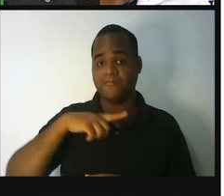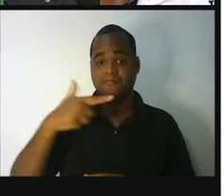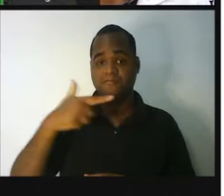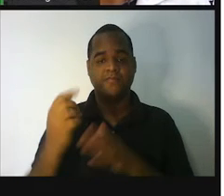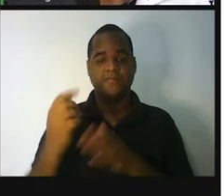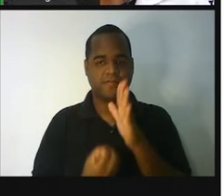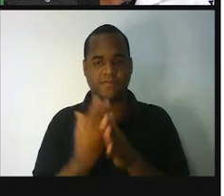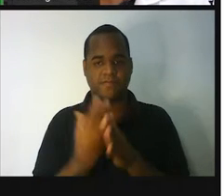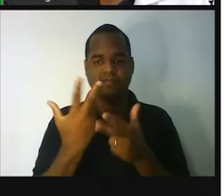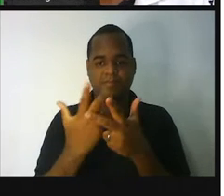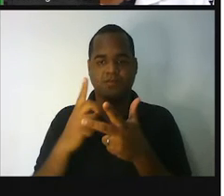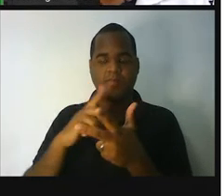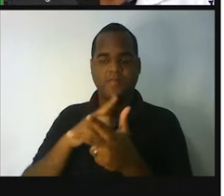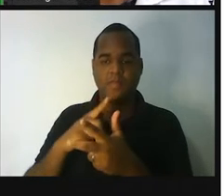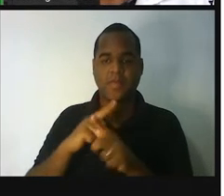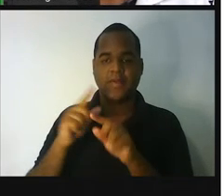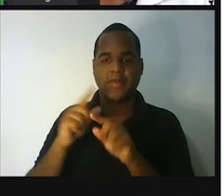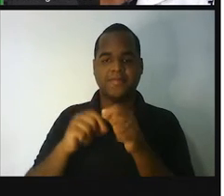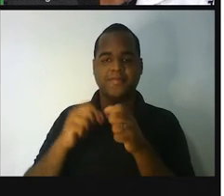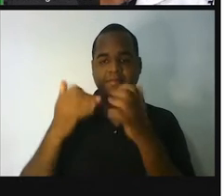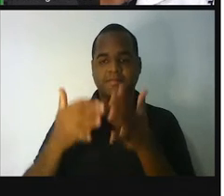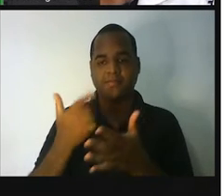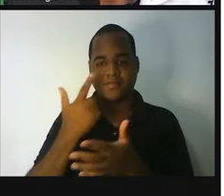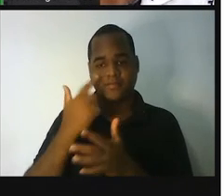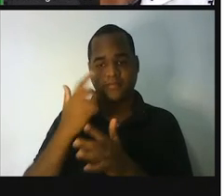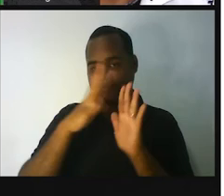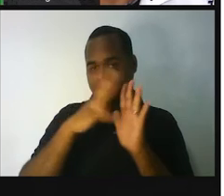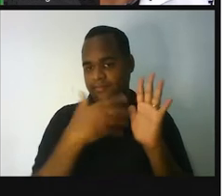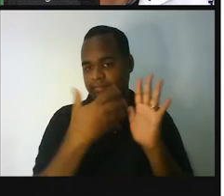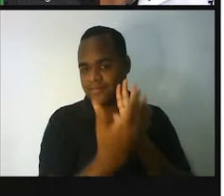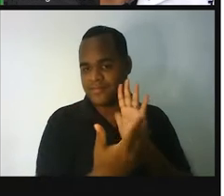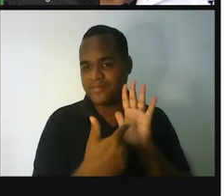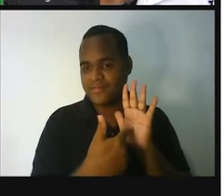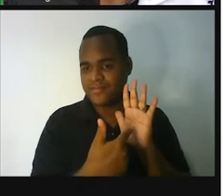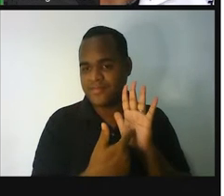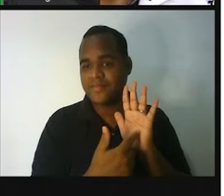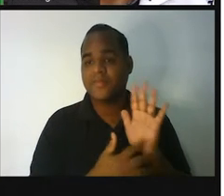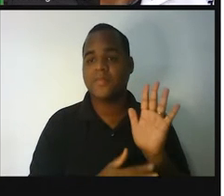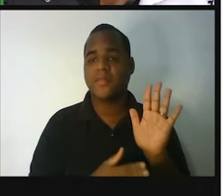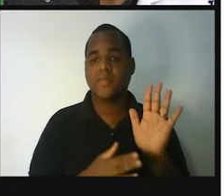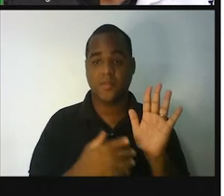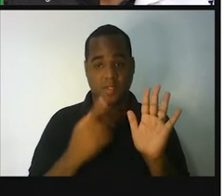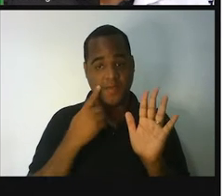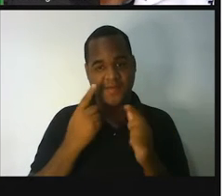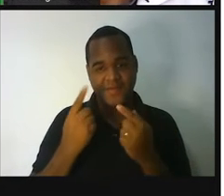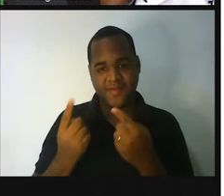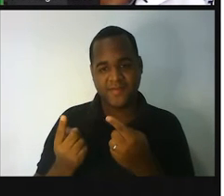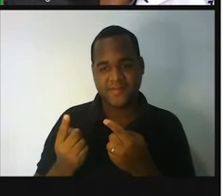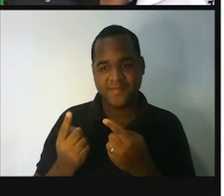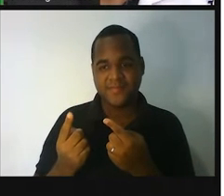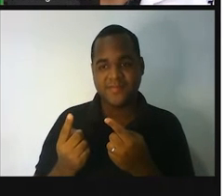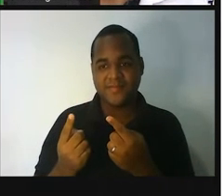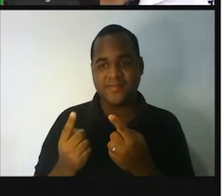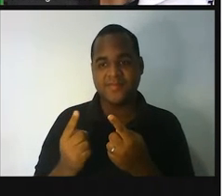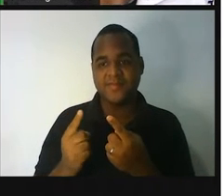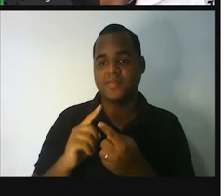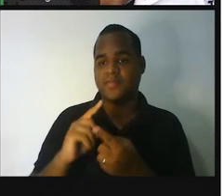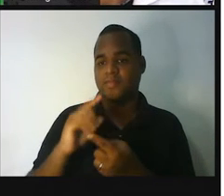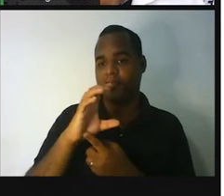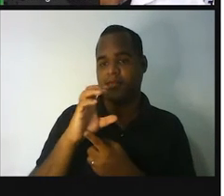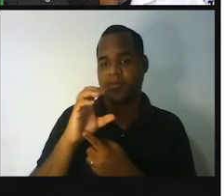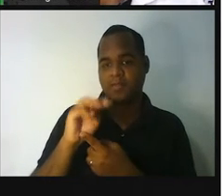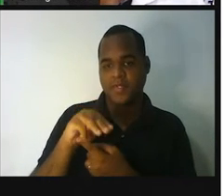medidas além da correta baixo retornar pressa cabelo régua certo e aí você fica legal o sentimento Você